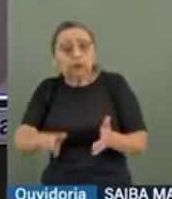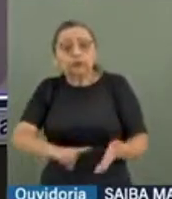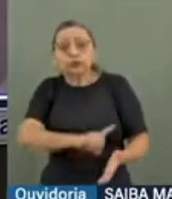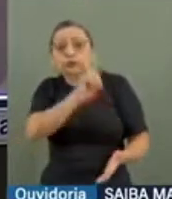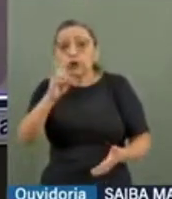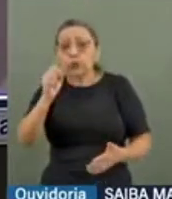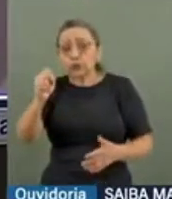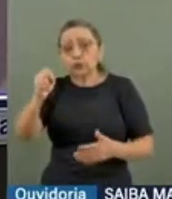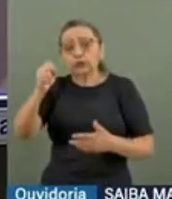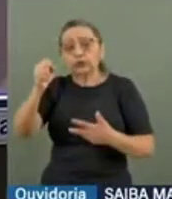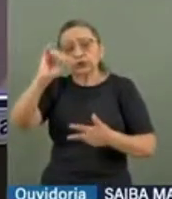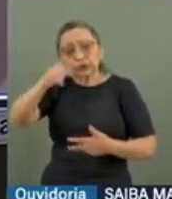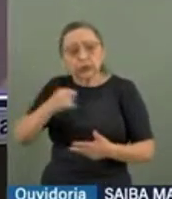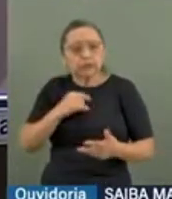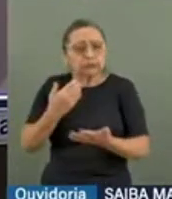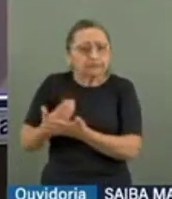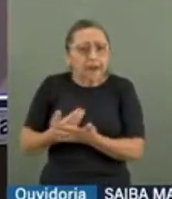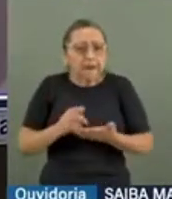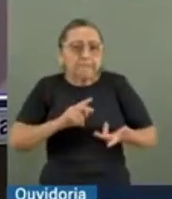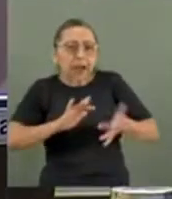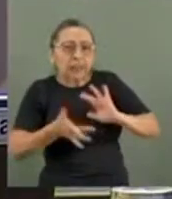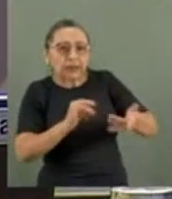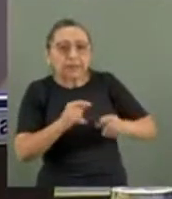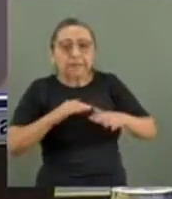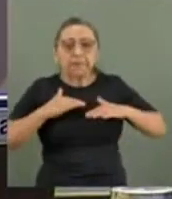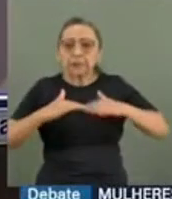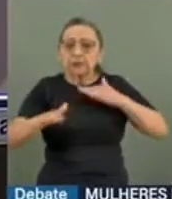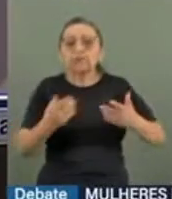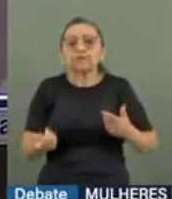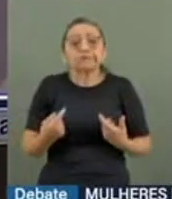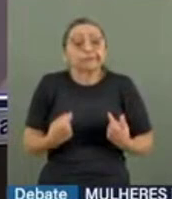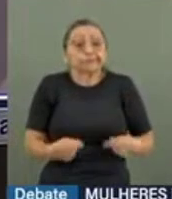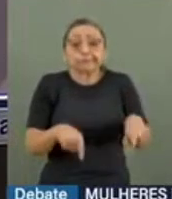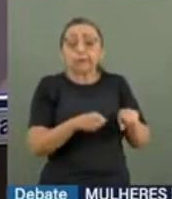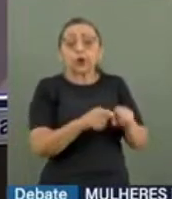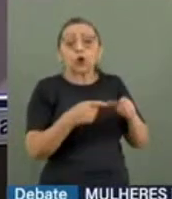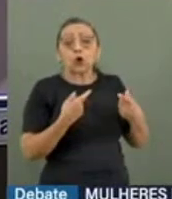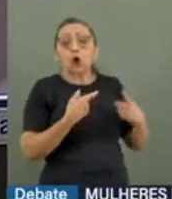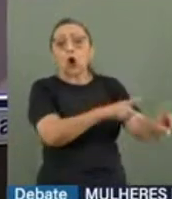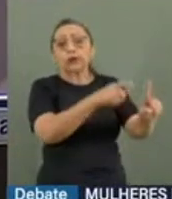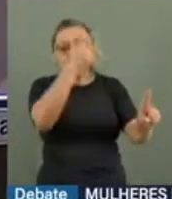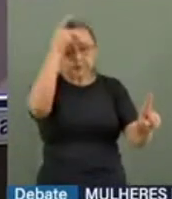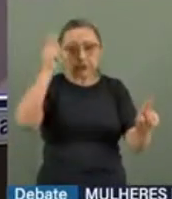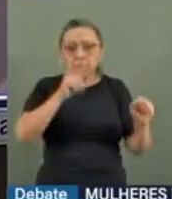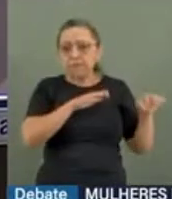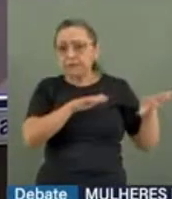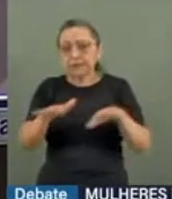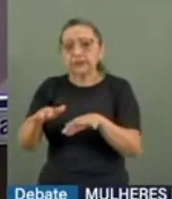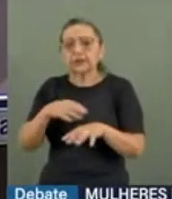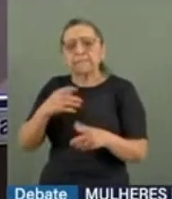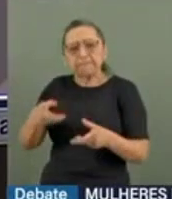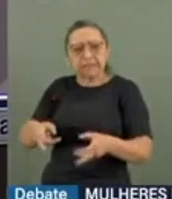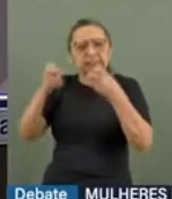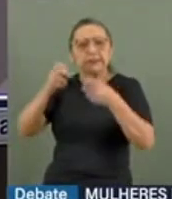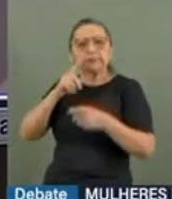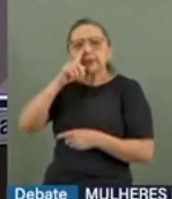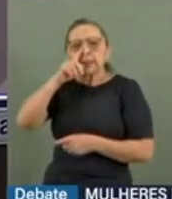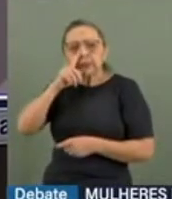8 estimularam a mobilização voltaram-se contra os manifestantes. Percebemos riscos